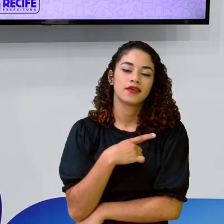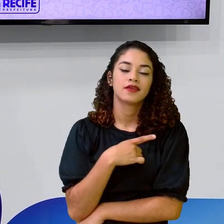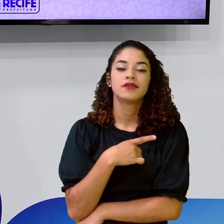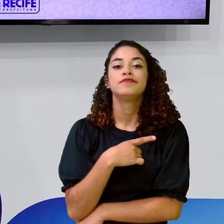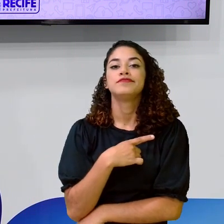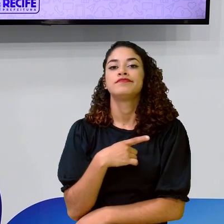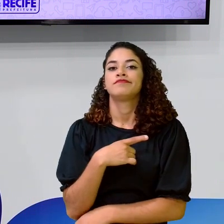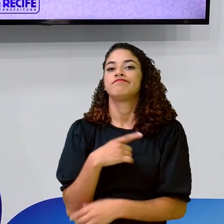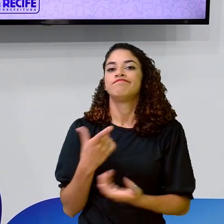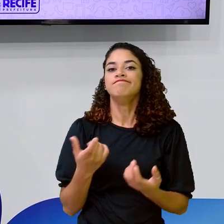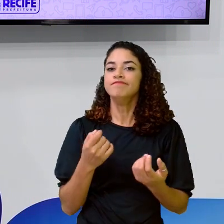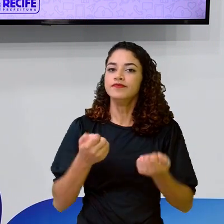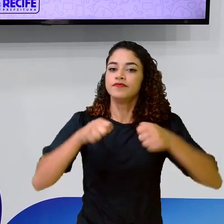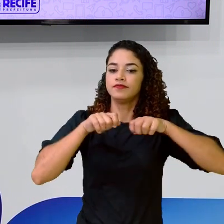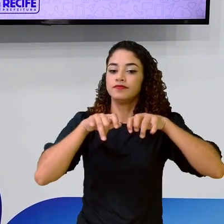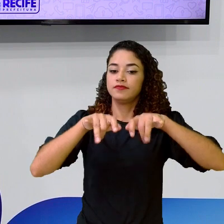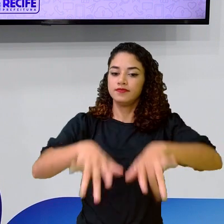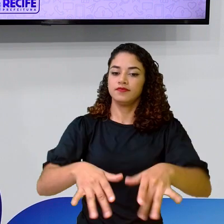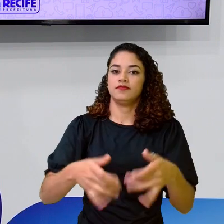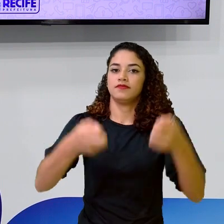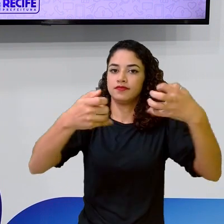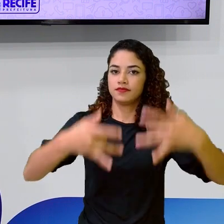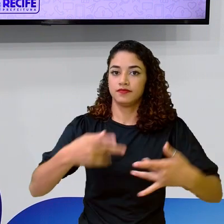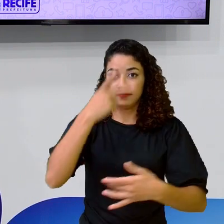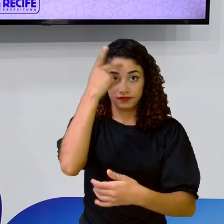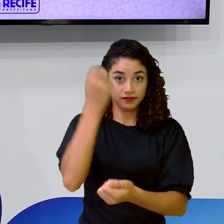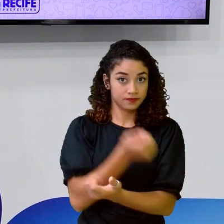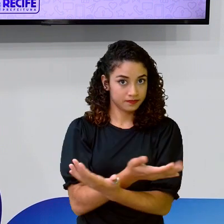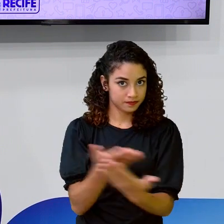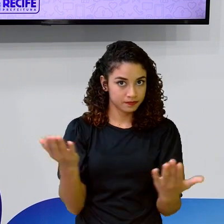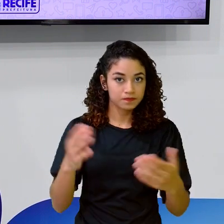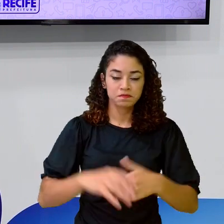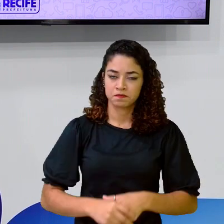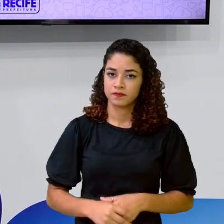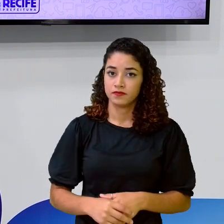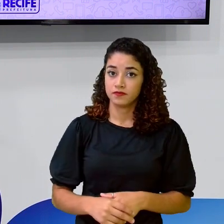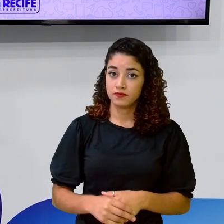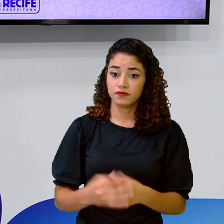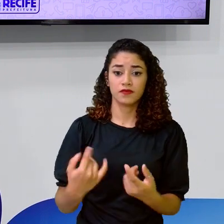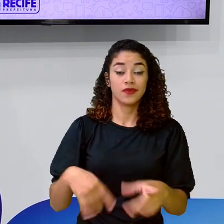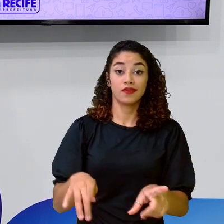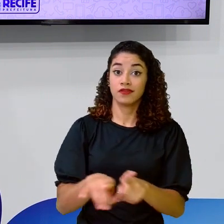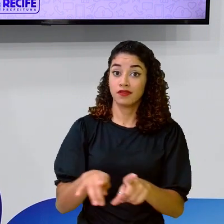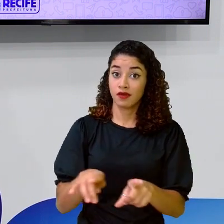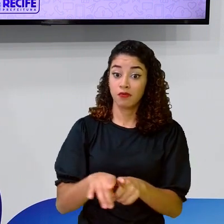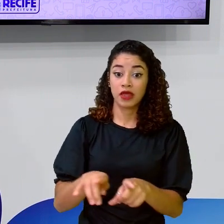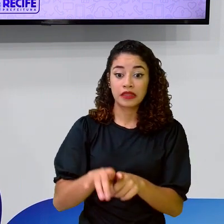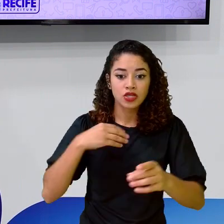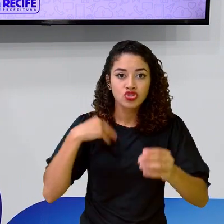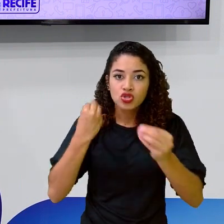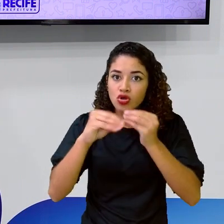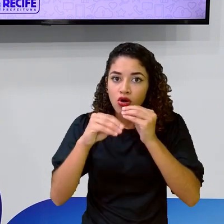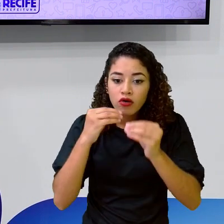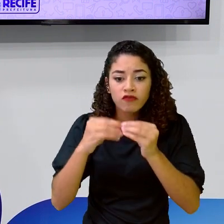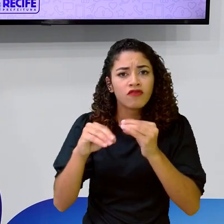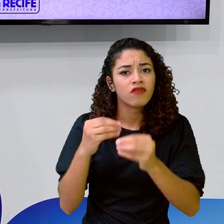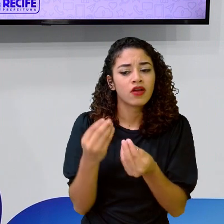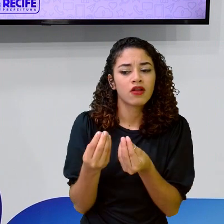aí, comunicar as pessoas. E tenha também até novela, através do rádio.